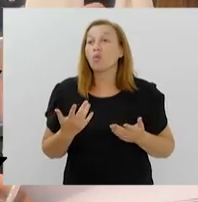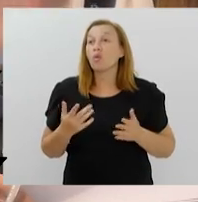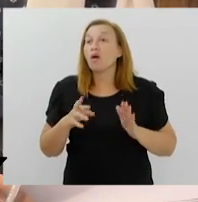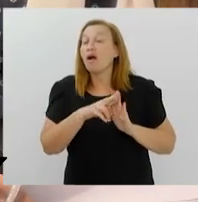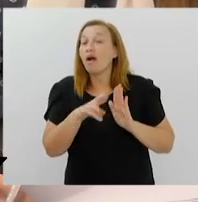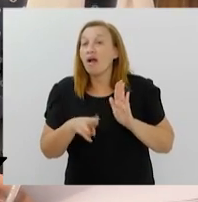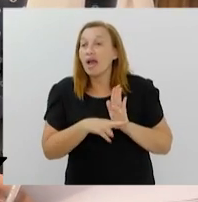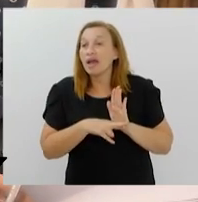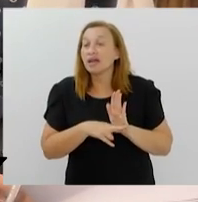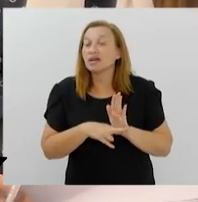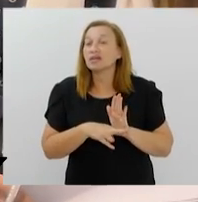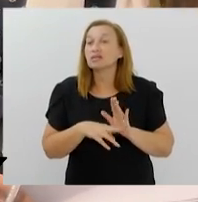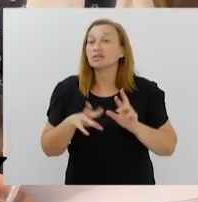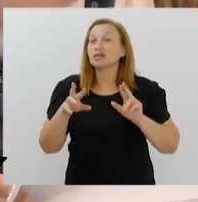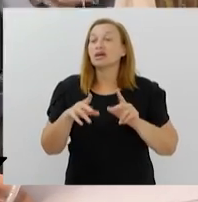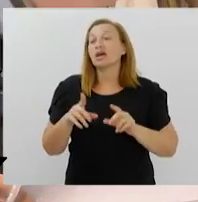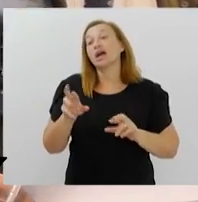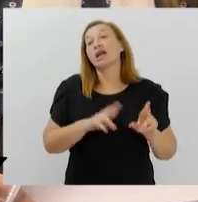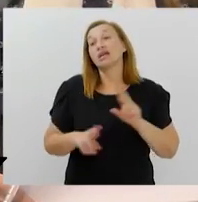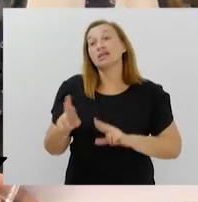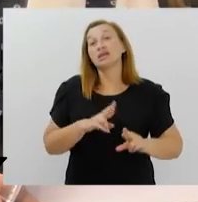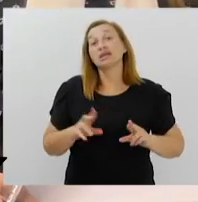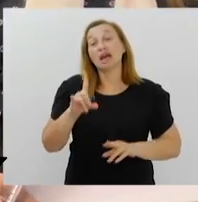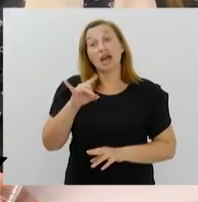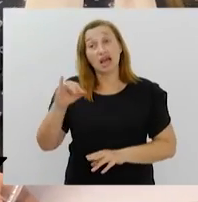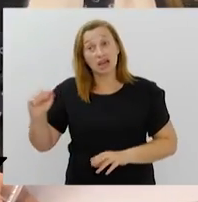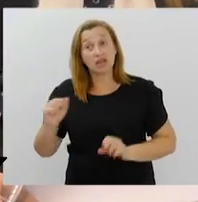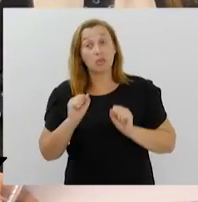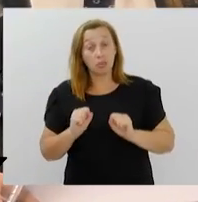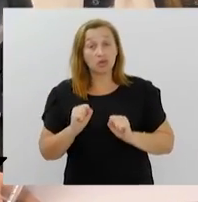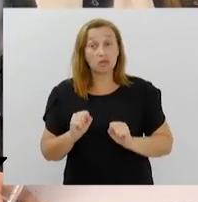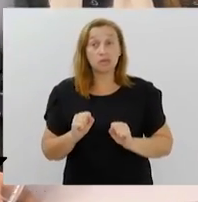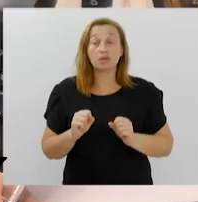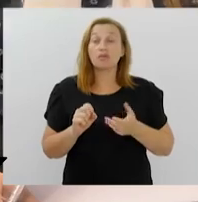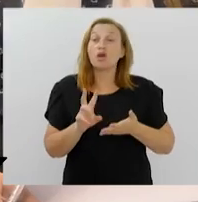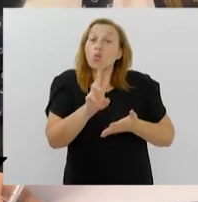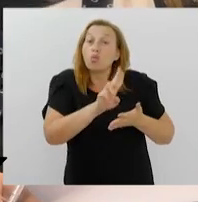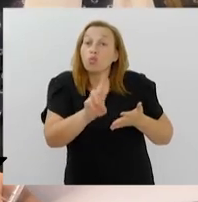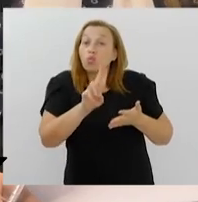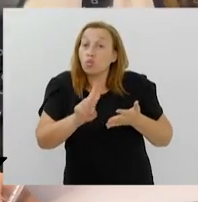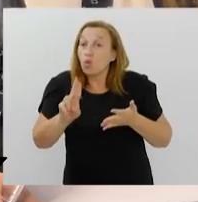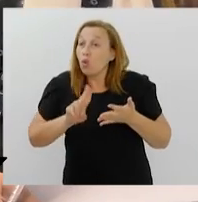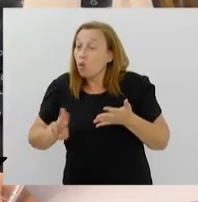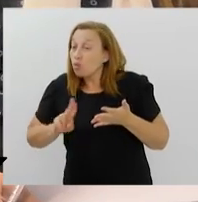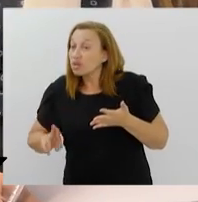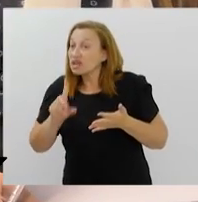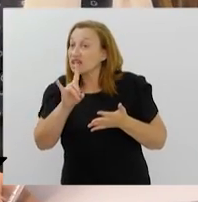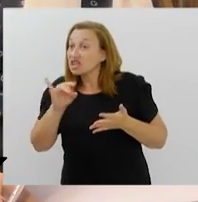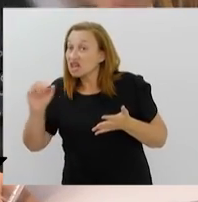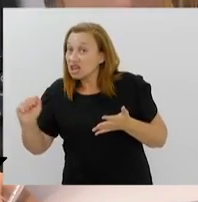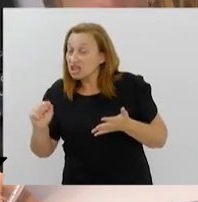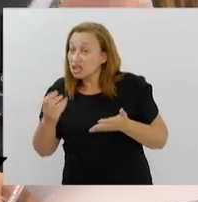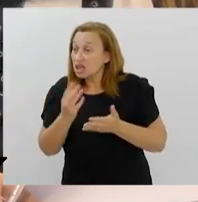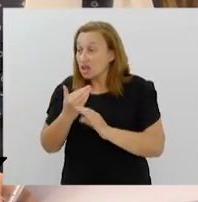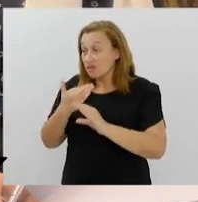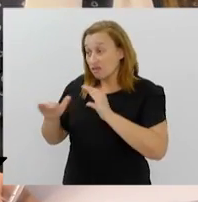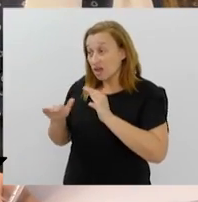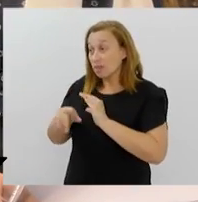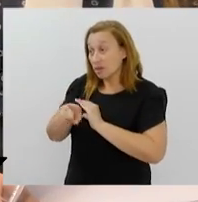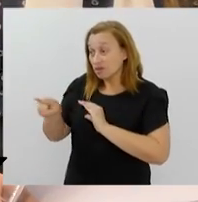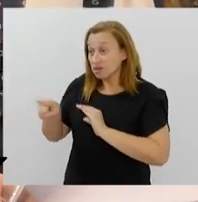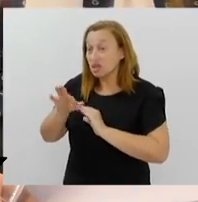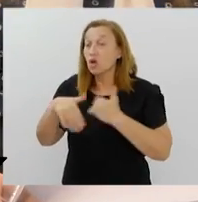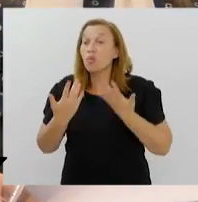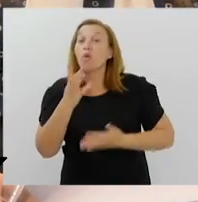pela Unimed fej em relação às clínicas nós podemos pegar o nome da follow Kids e de outras e enviar para vocês que